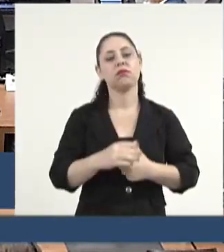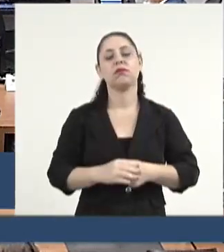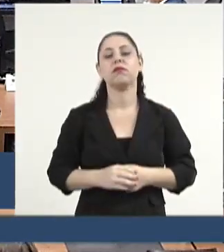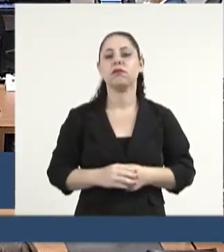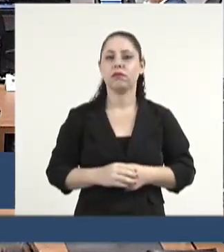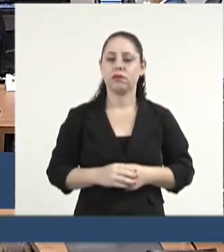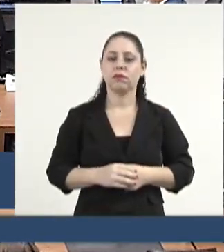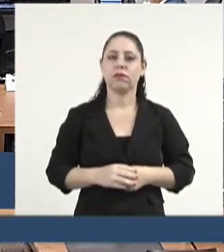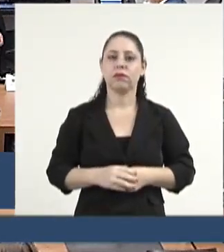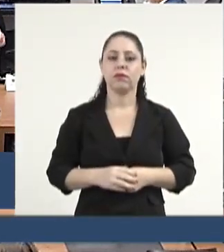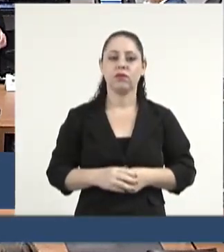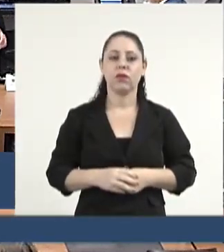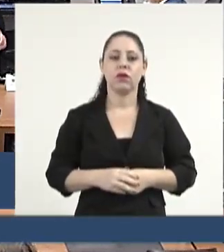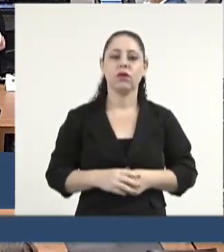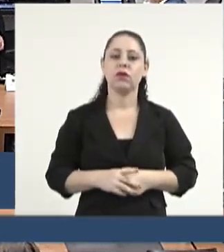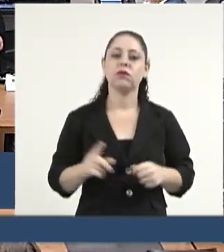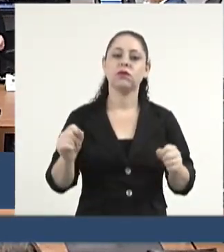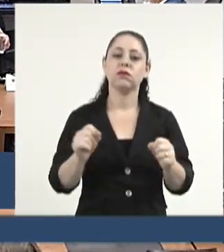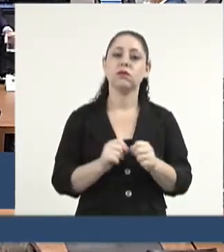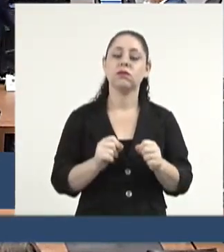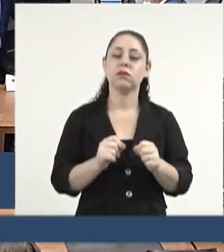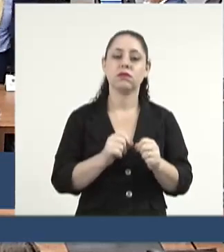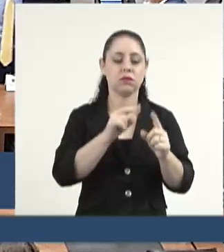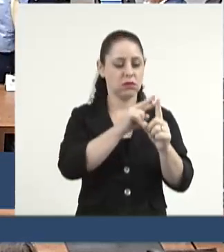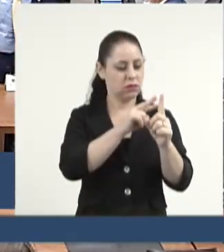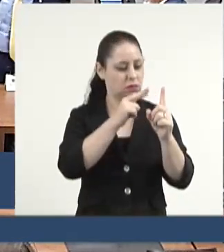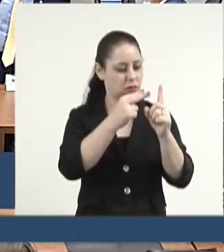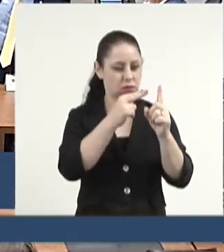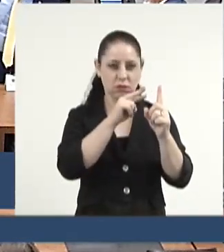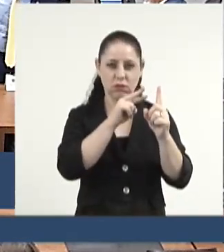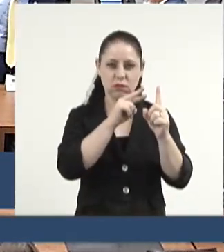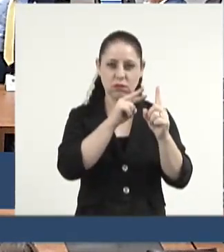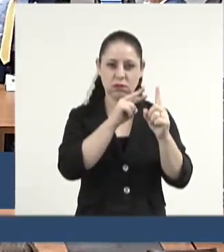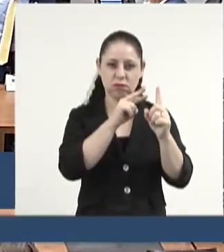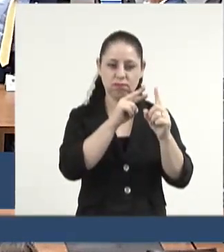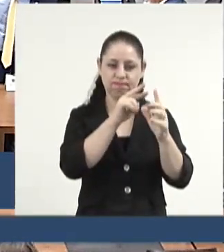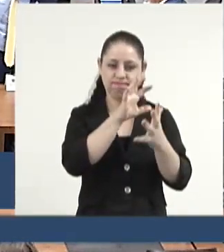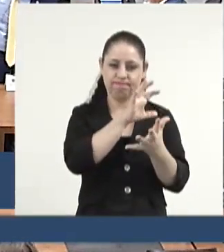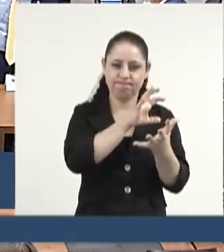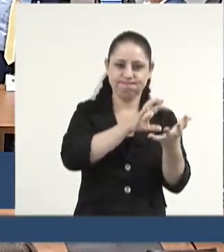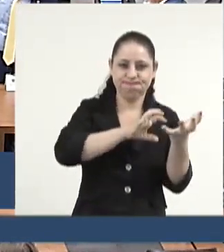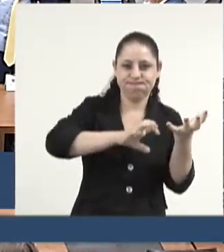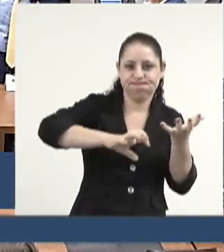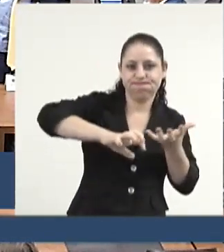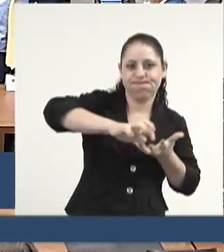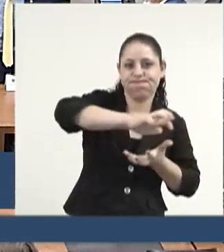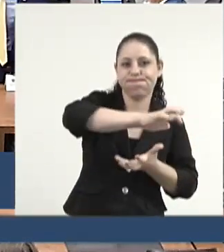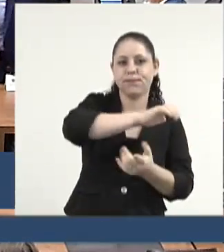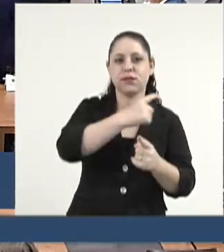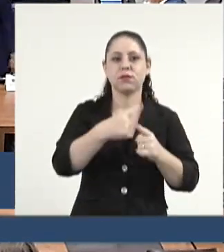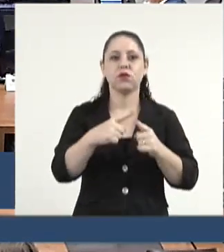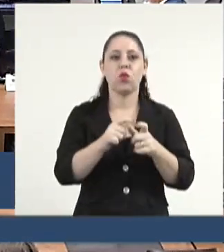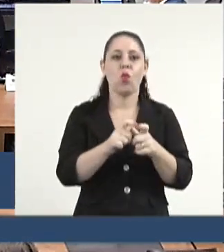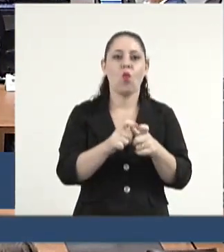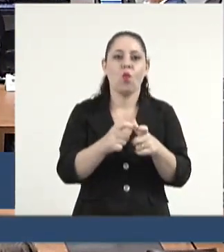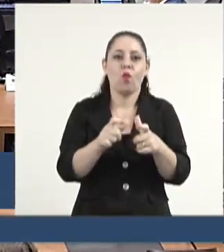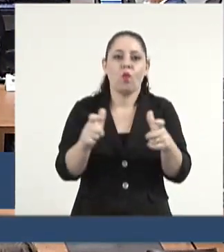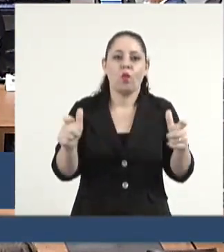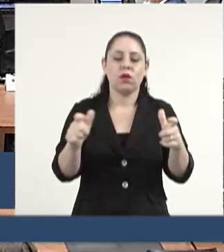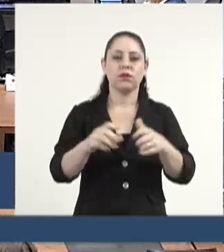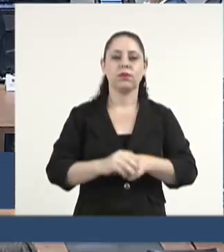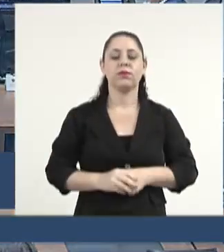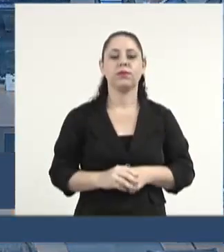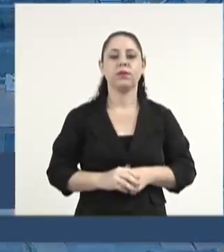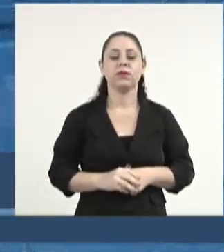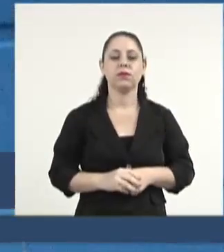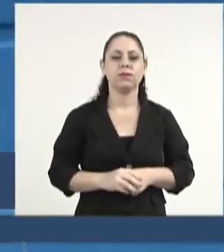que faz, lançando um olhar para uma crise que está crescendo de tamanho. E